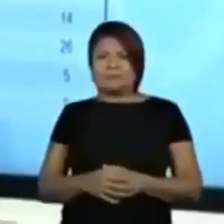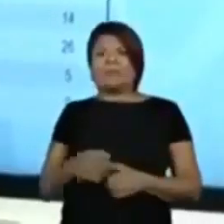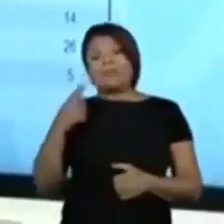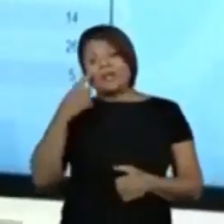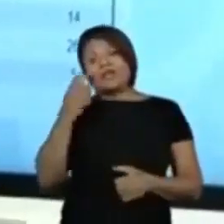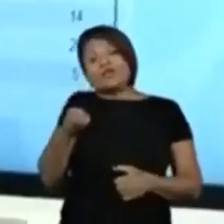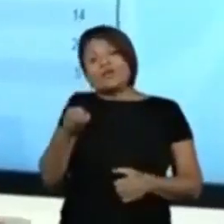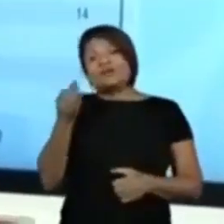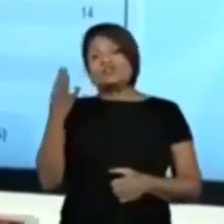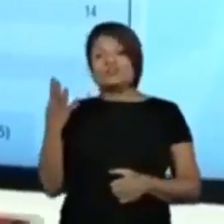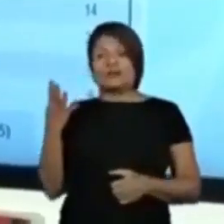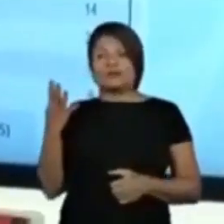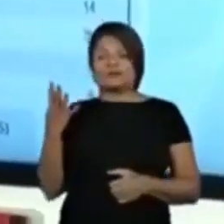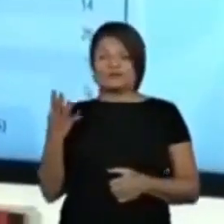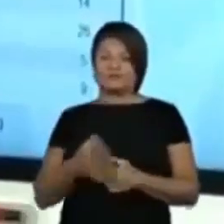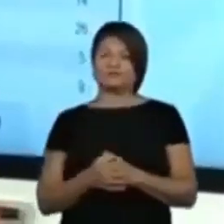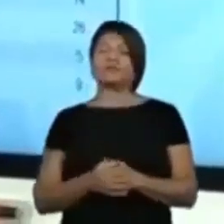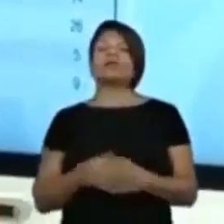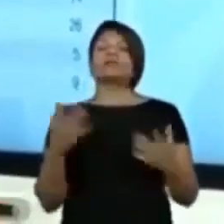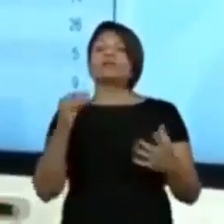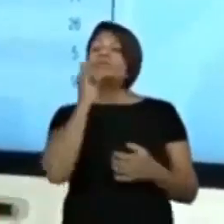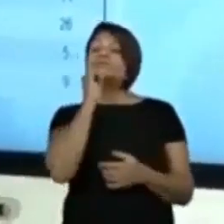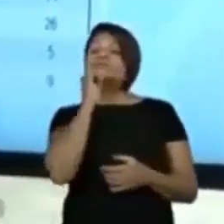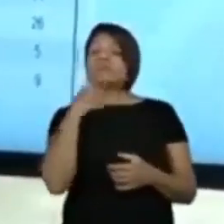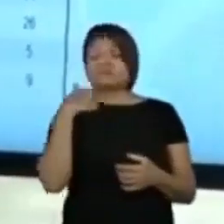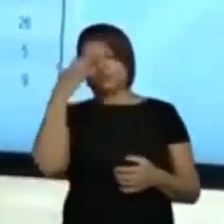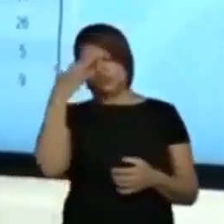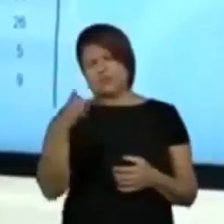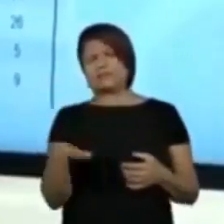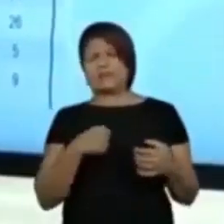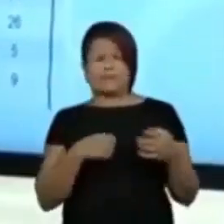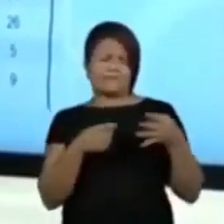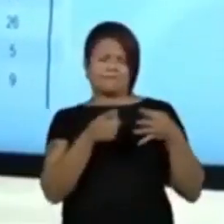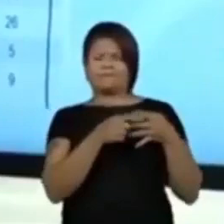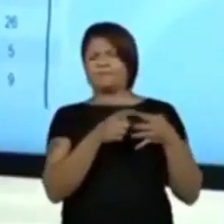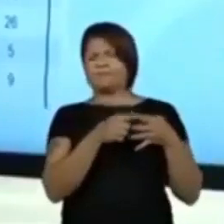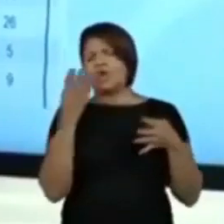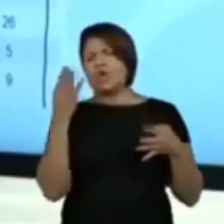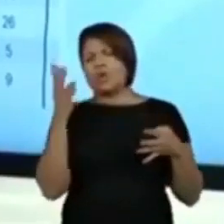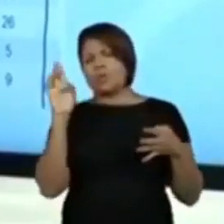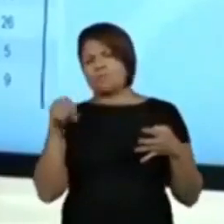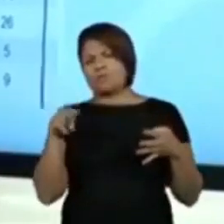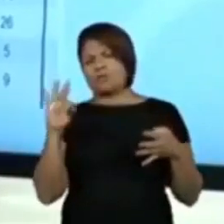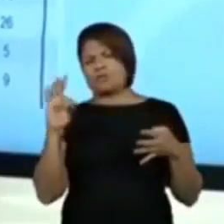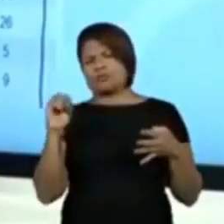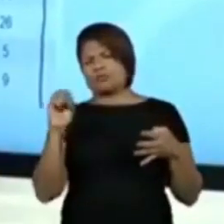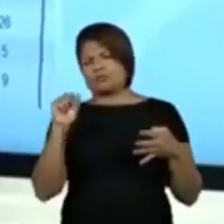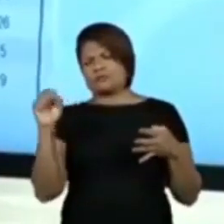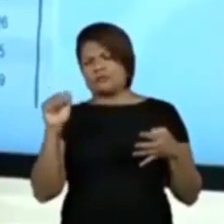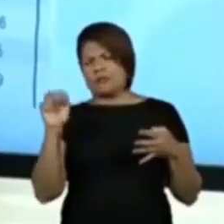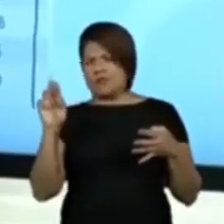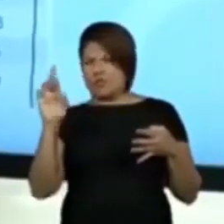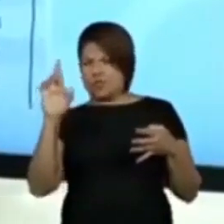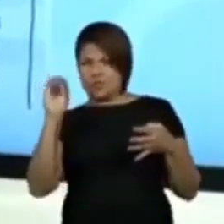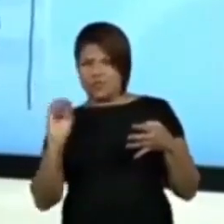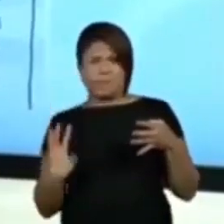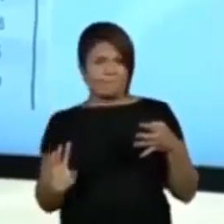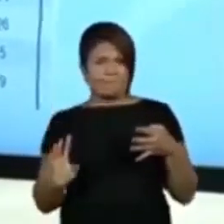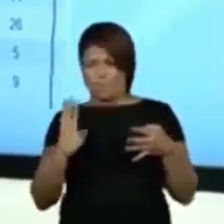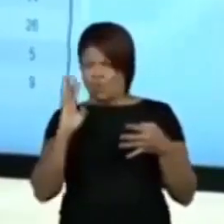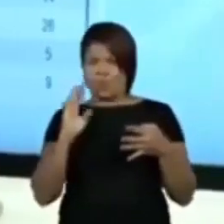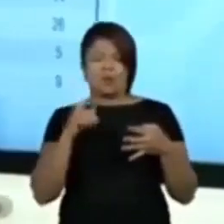as quantidades de votos. Então, por exemplo, eu já sei que o brontossauro foi o mais votado.